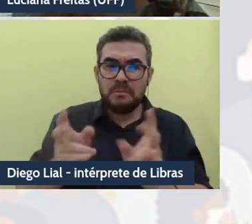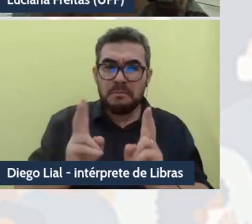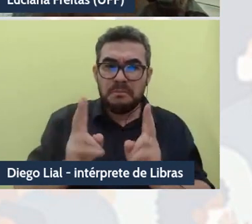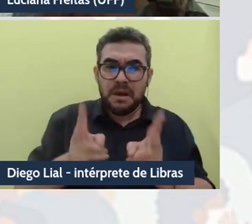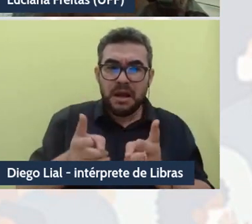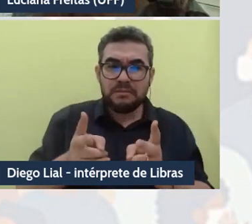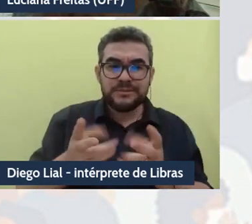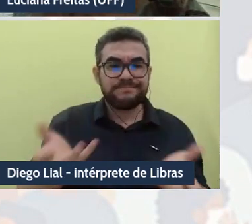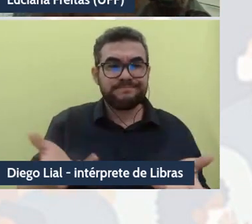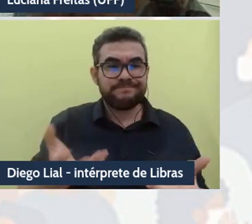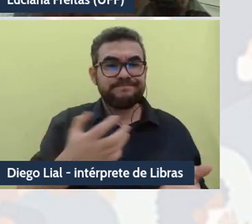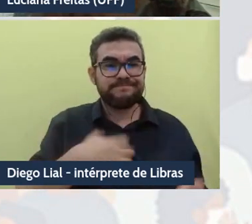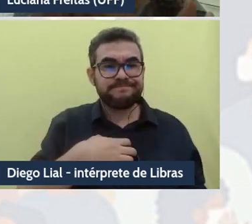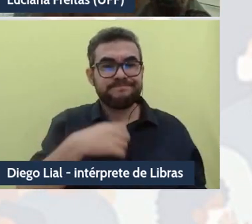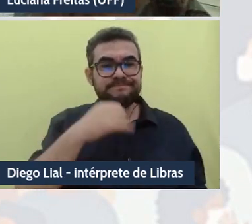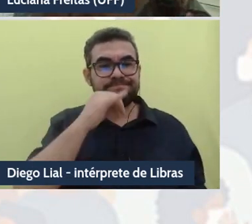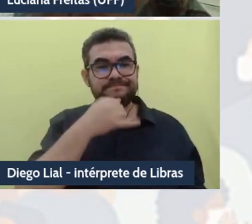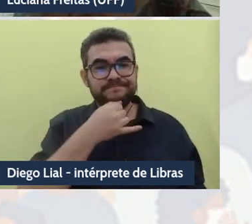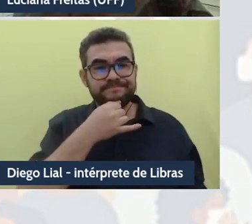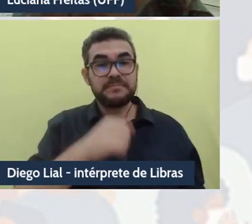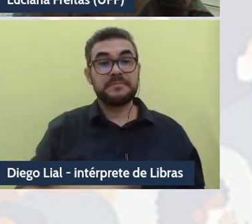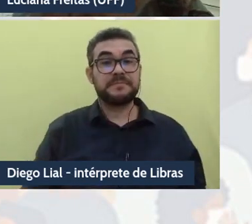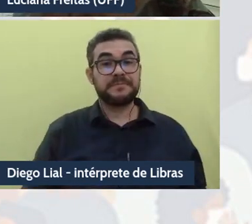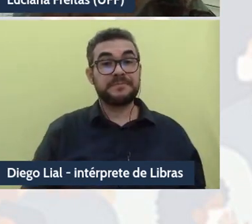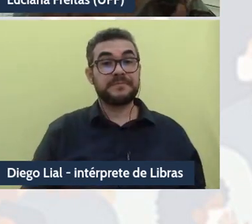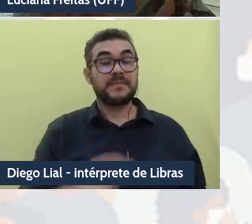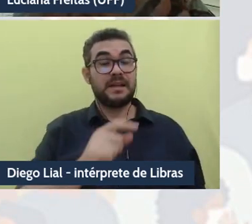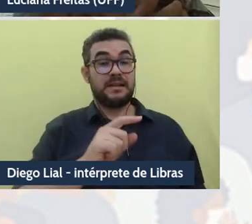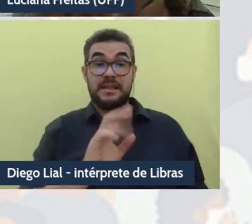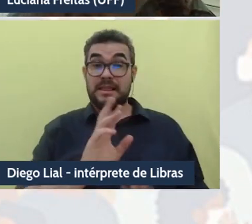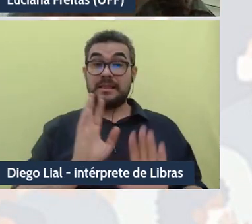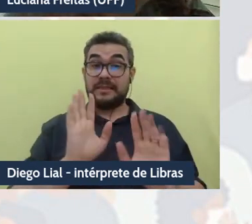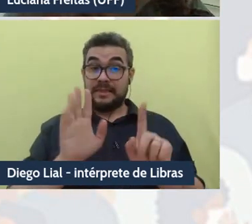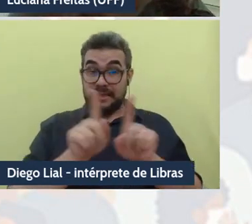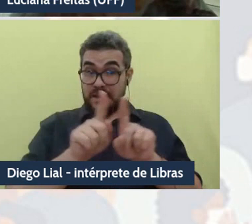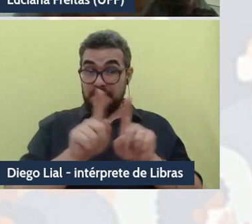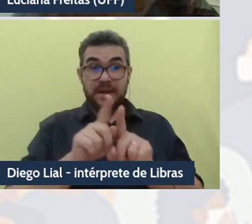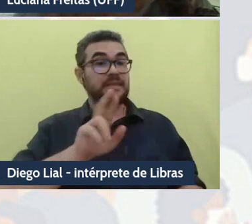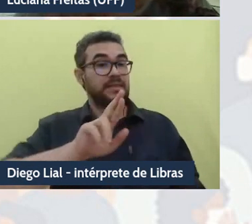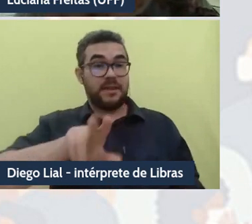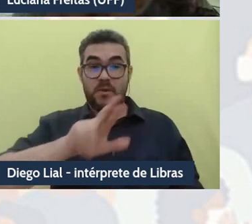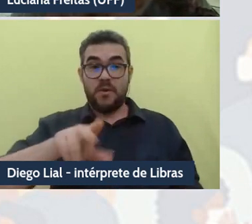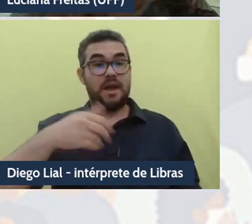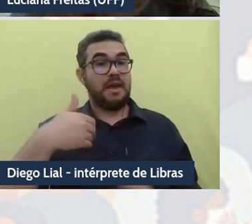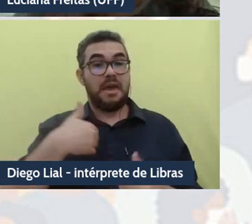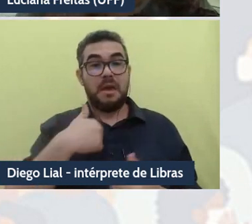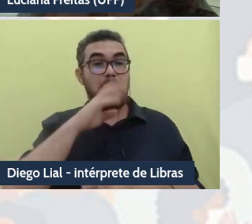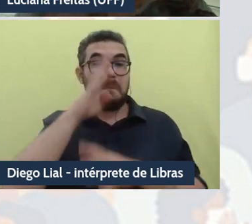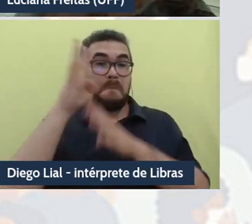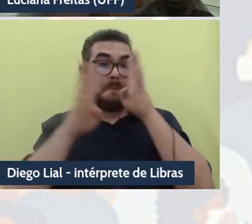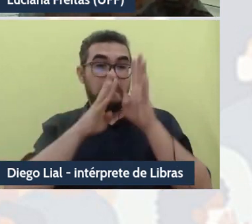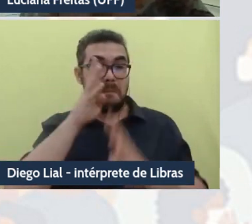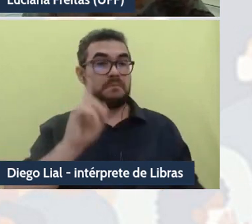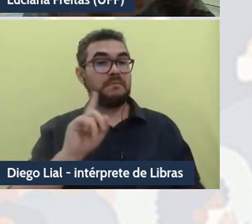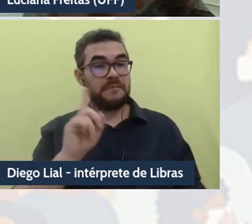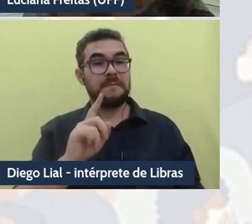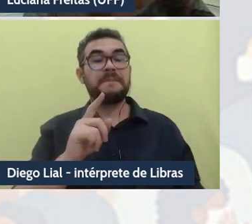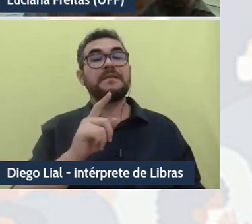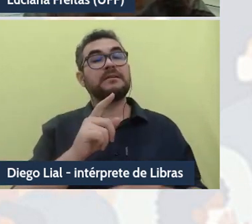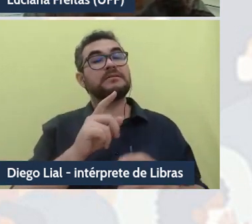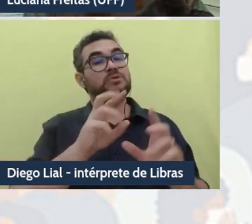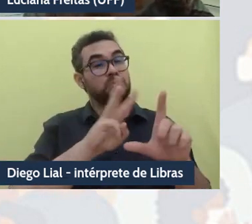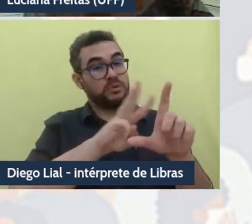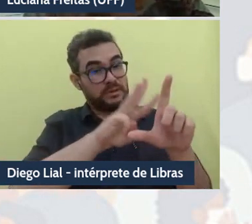Essas fundações, elas são mantidas, isso também não é uma inferência, está lá no site delas, informado a qualquer